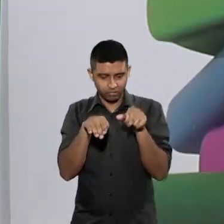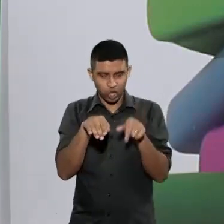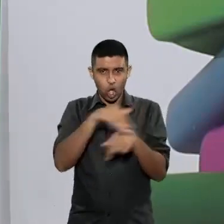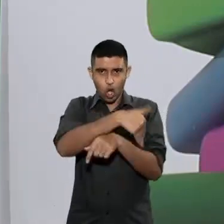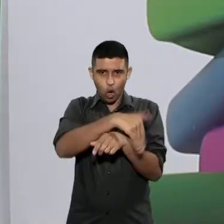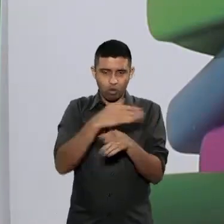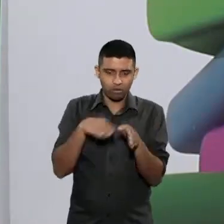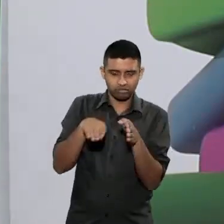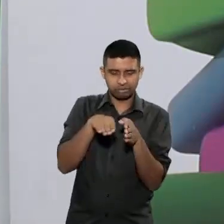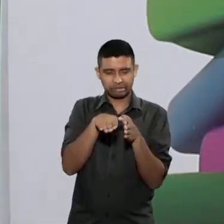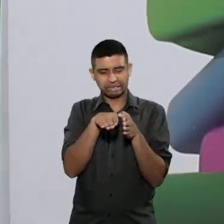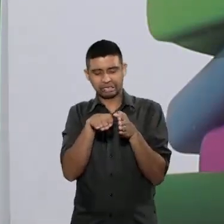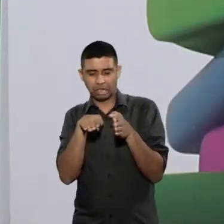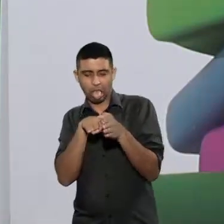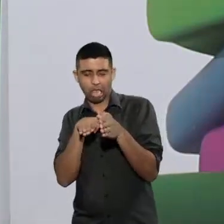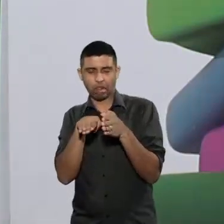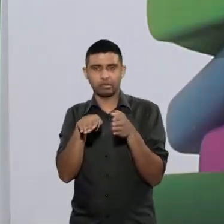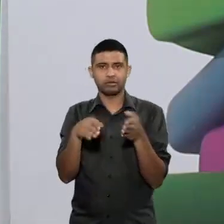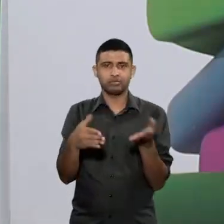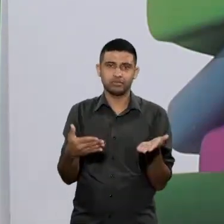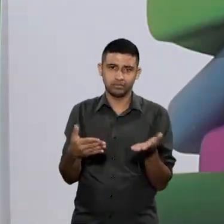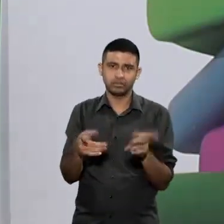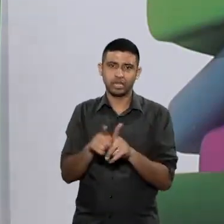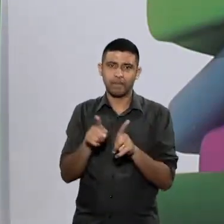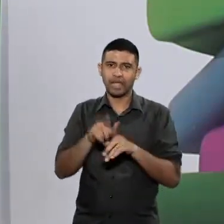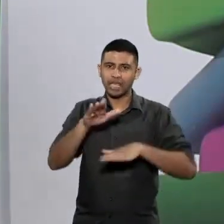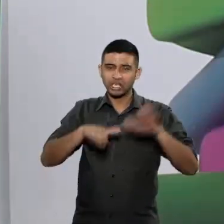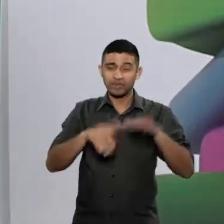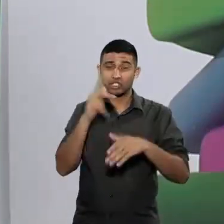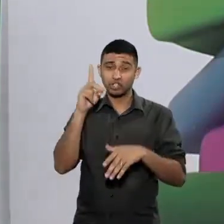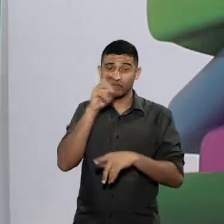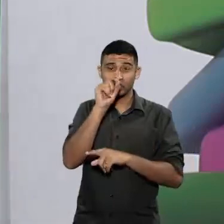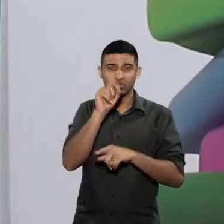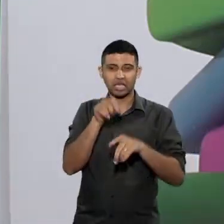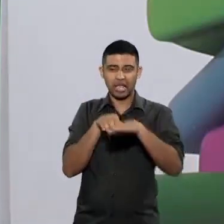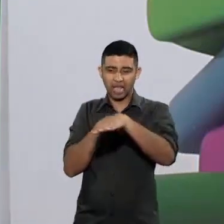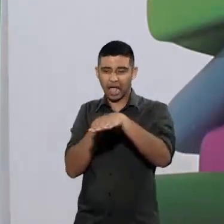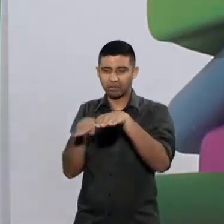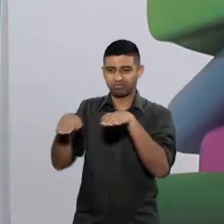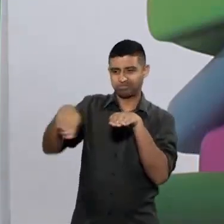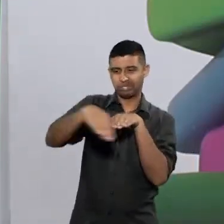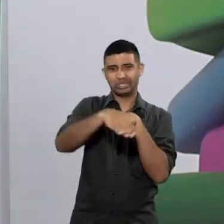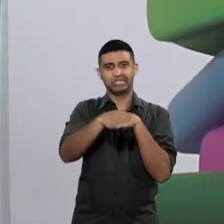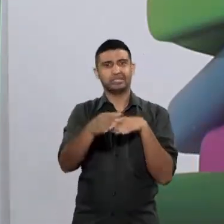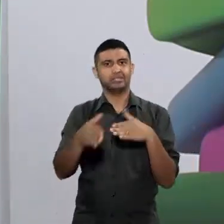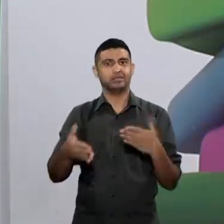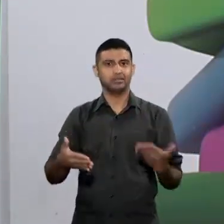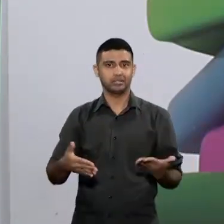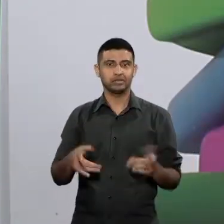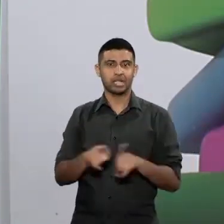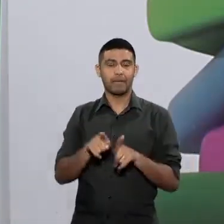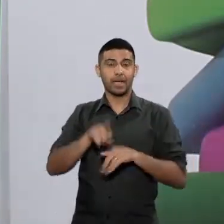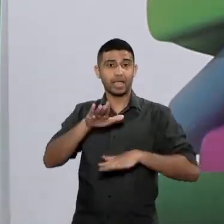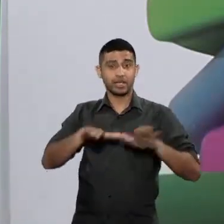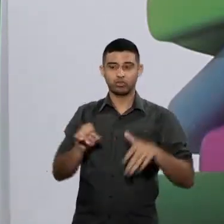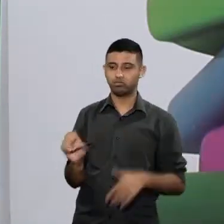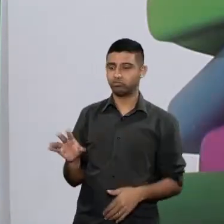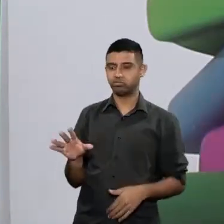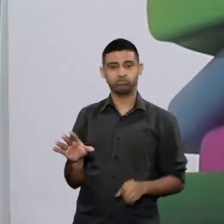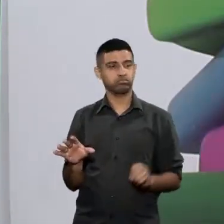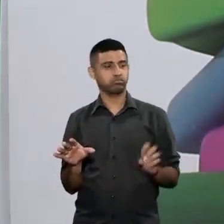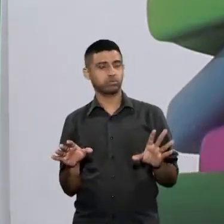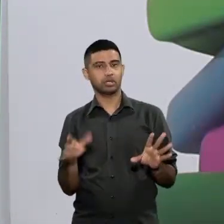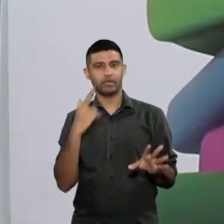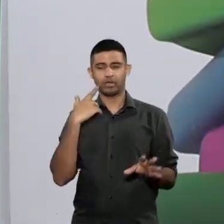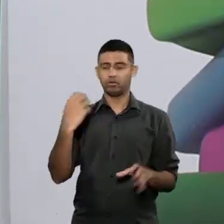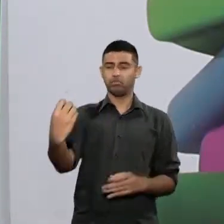meio-fio. Tem essa dificuldade. Dificuldade de fazer a ultrapassagem. Dificuldade com a lanterna do